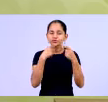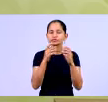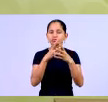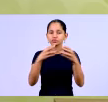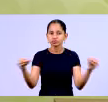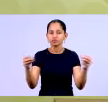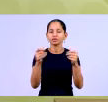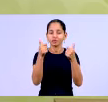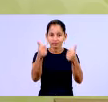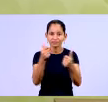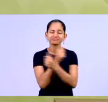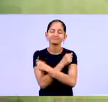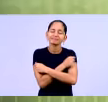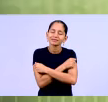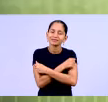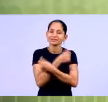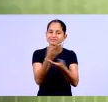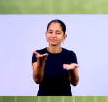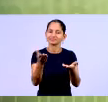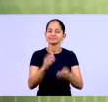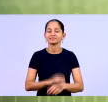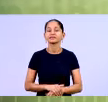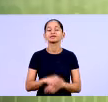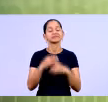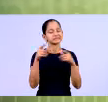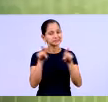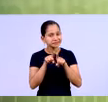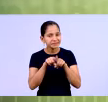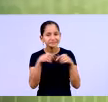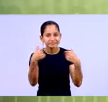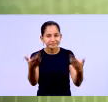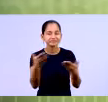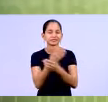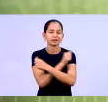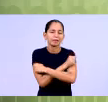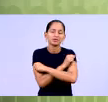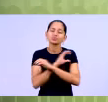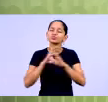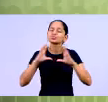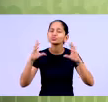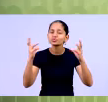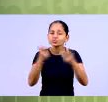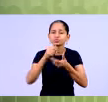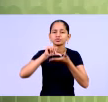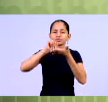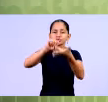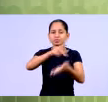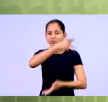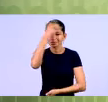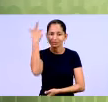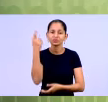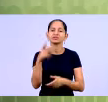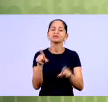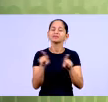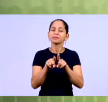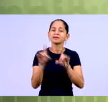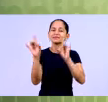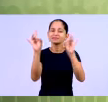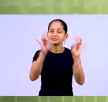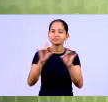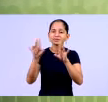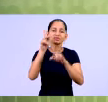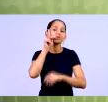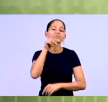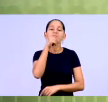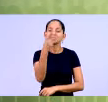tiradas, viu, gente? Grande abraço. Ok, pessoal. Grande abraço para vocês. Abraço a todos os polos. Um abraço especial ao polo